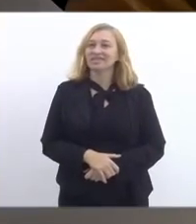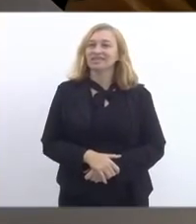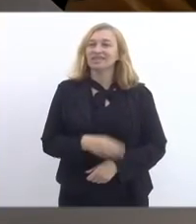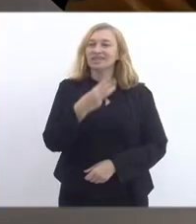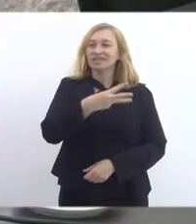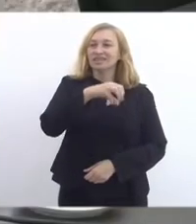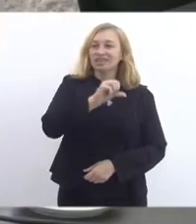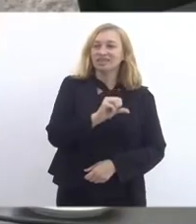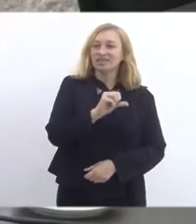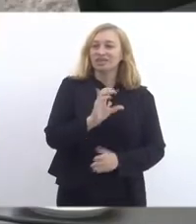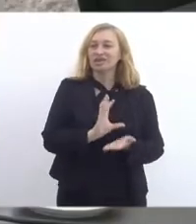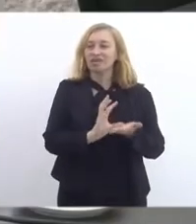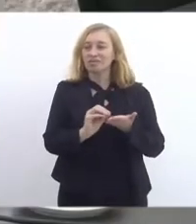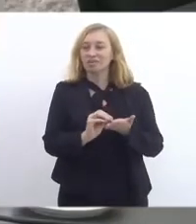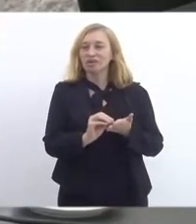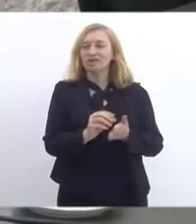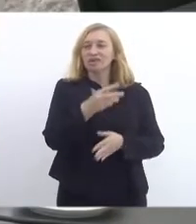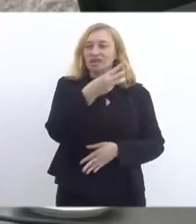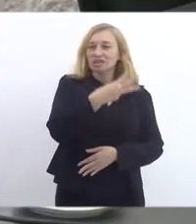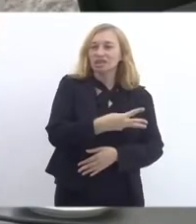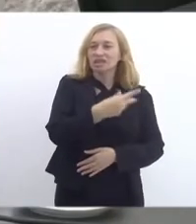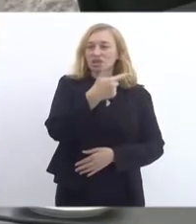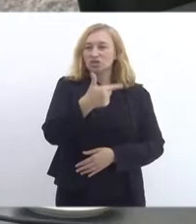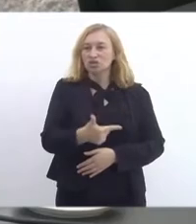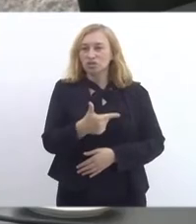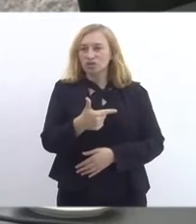39 da pauta. Emenda de plenário ao projeto de lei